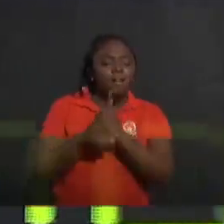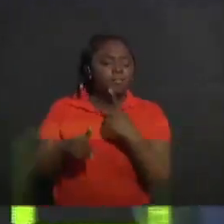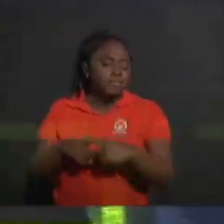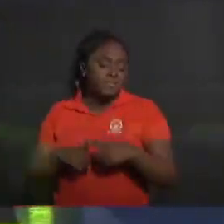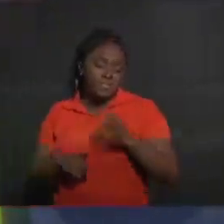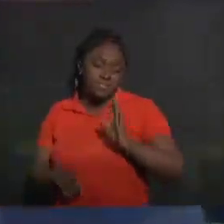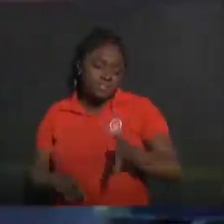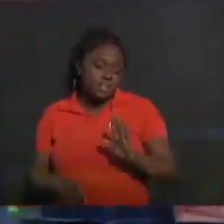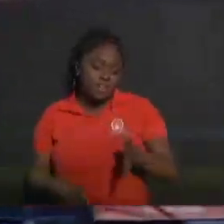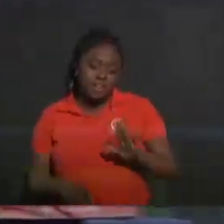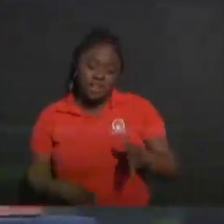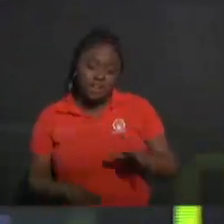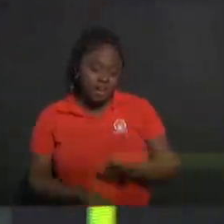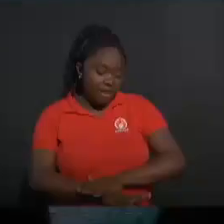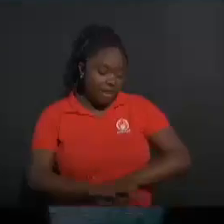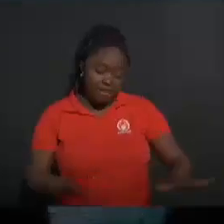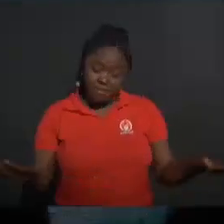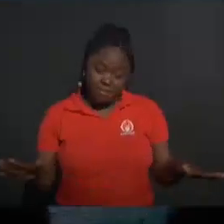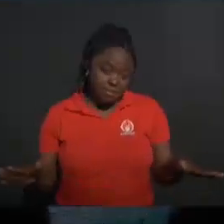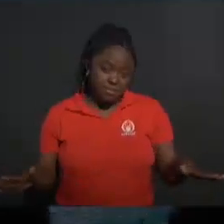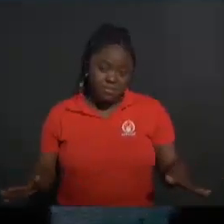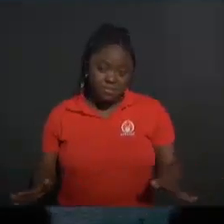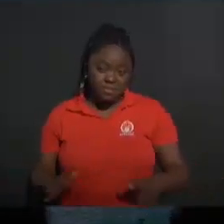caído mesmo.